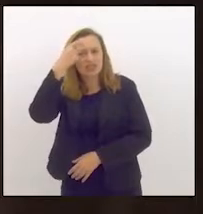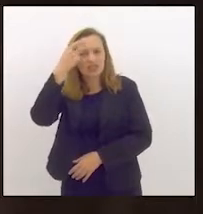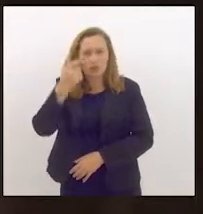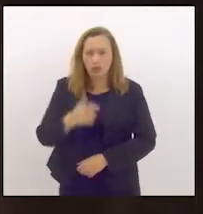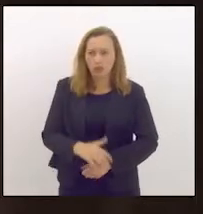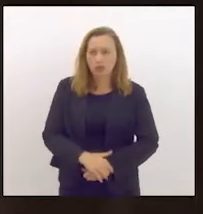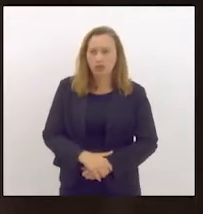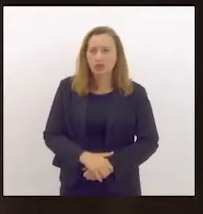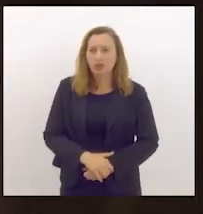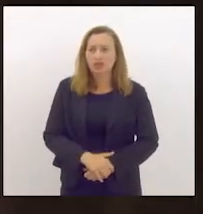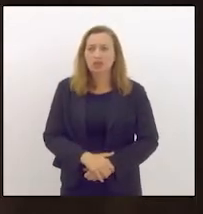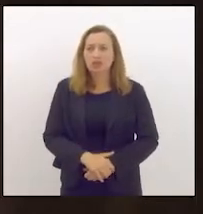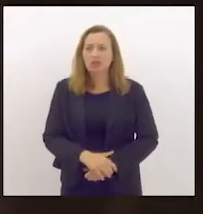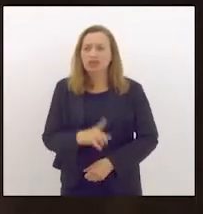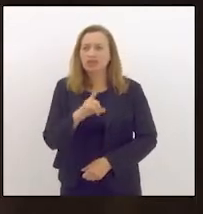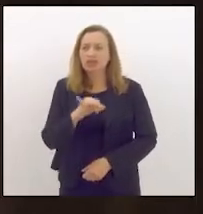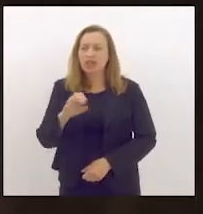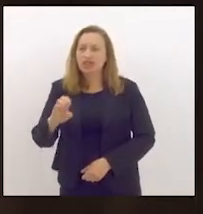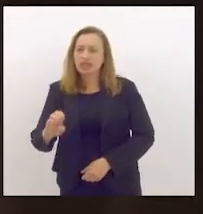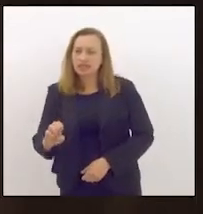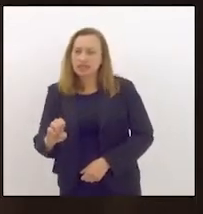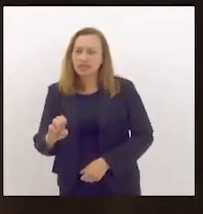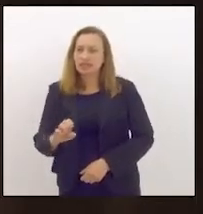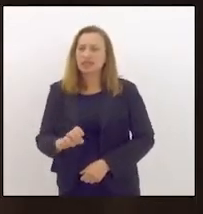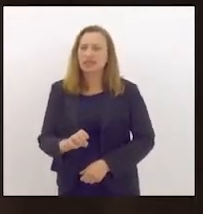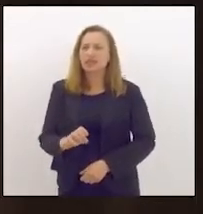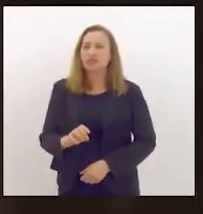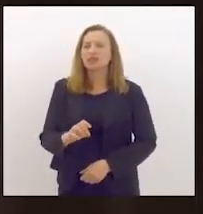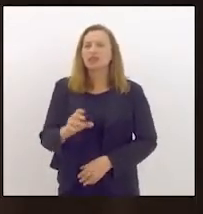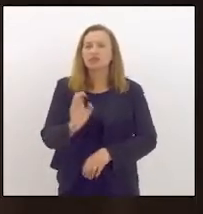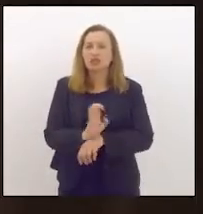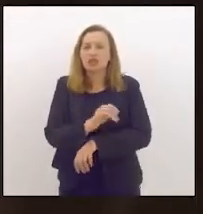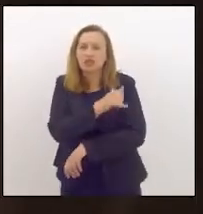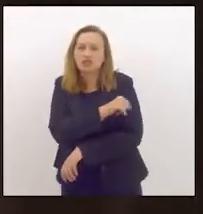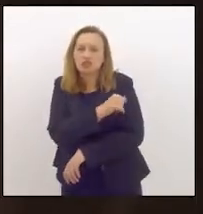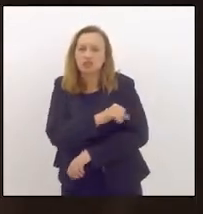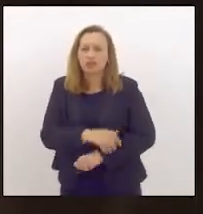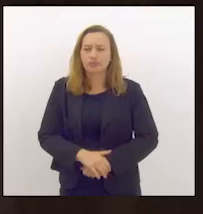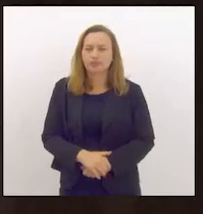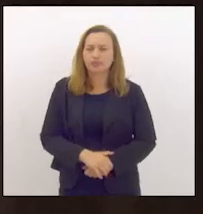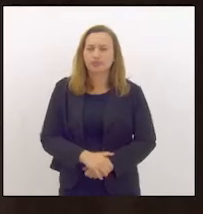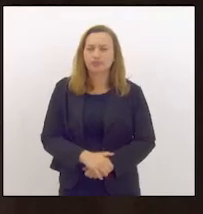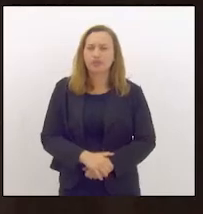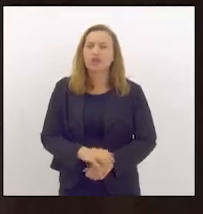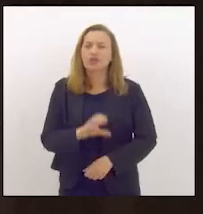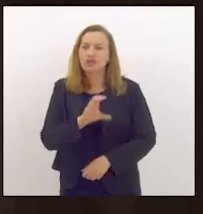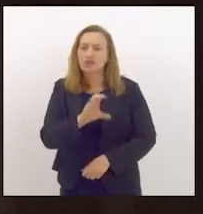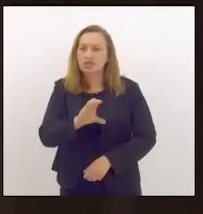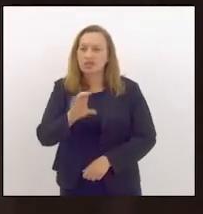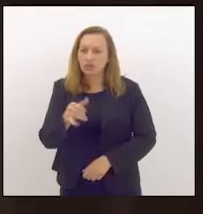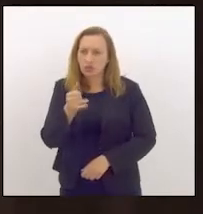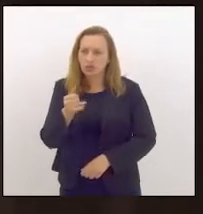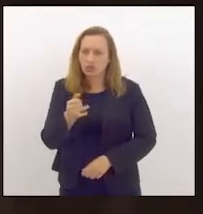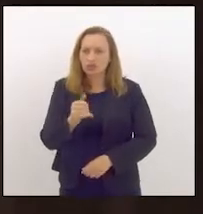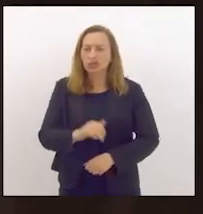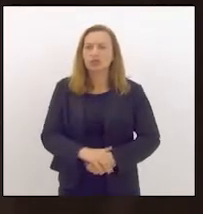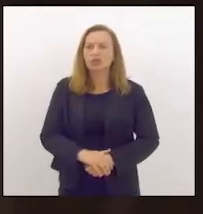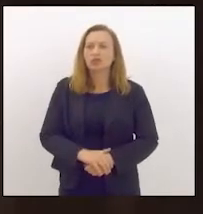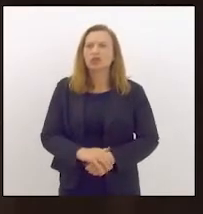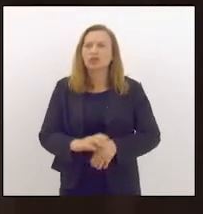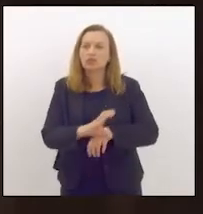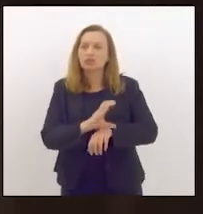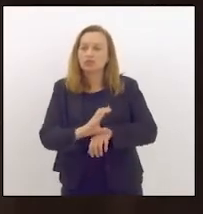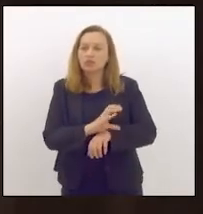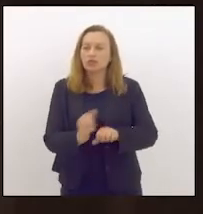fomento a diálise peritoneal no âmbito do Estado do Rio de Janeiro apareceu da ccj é pela